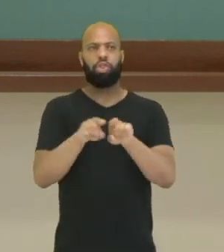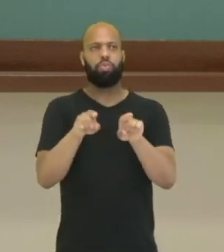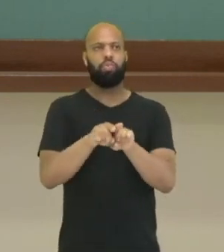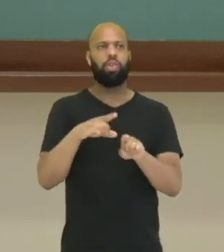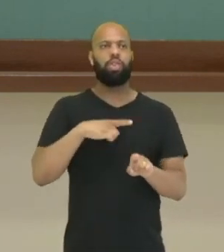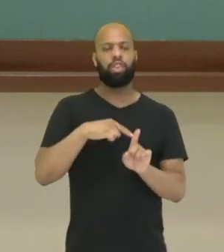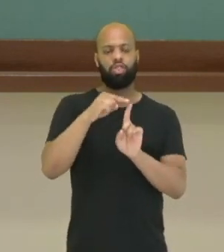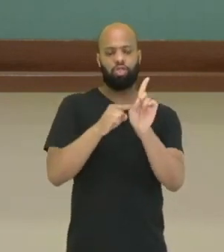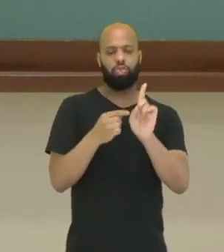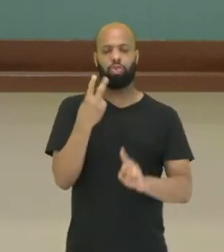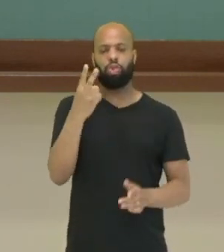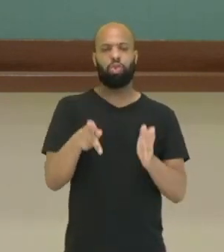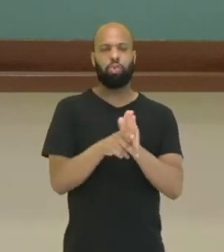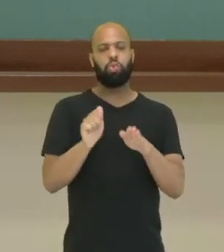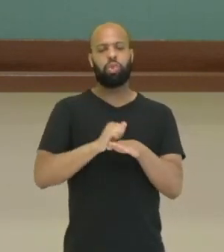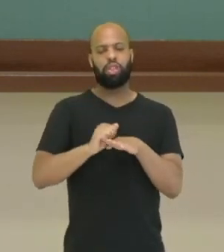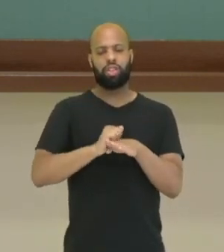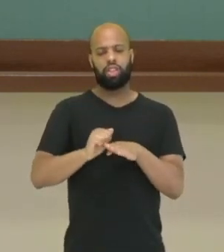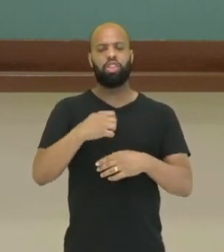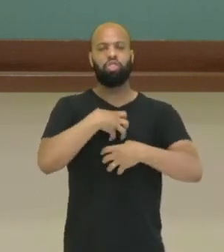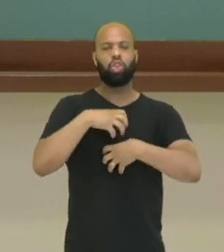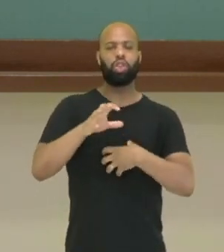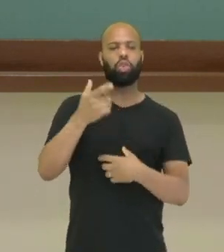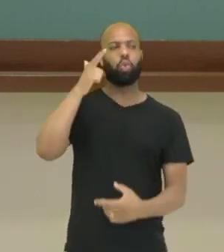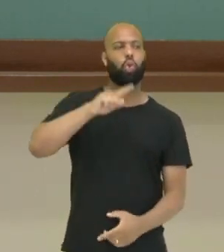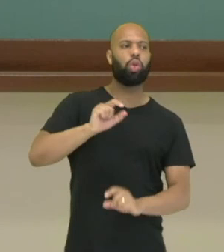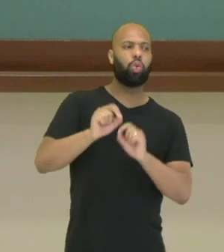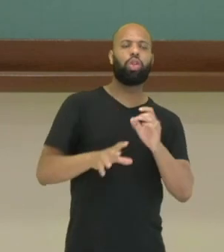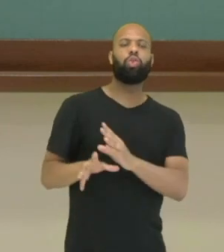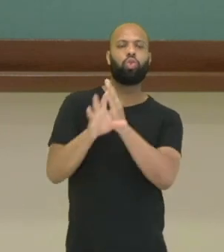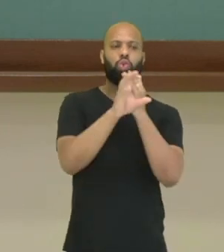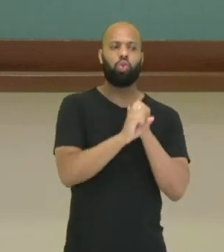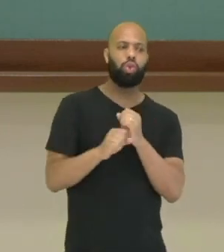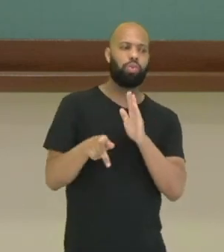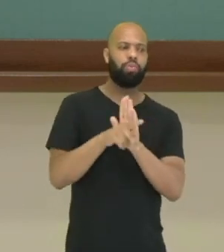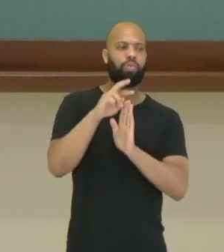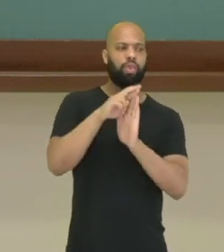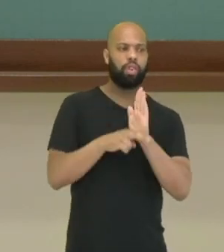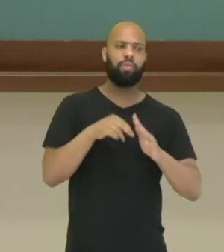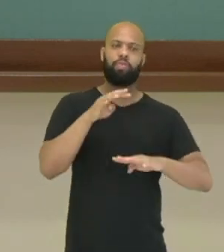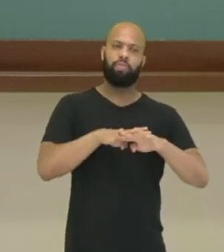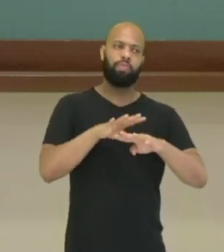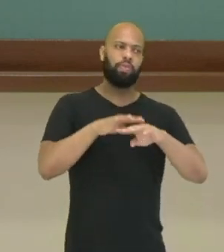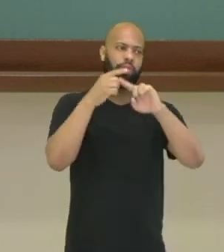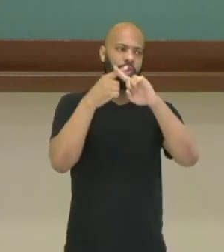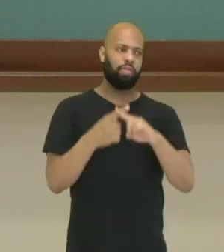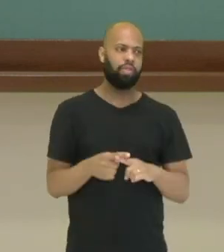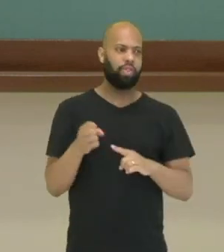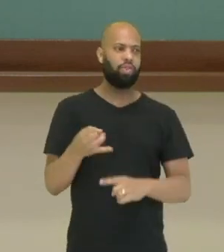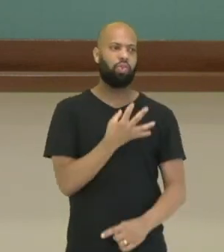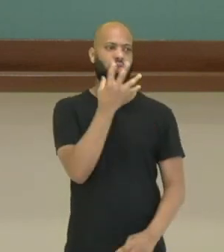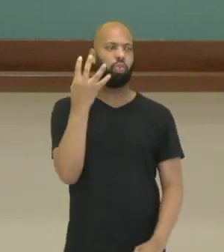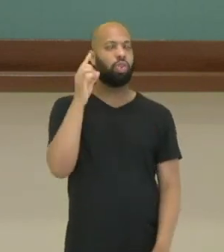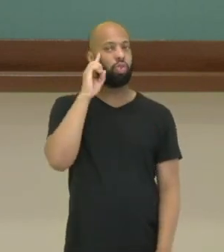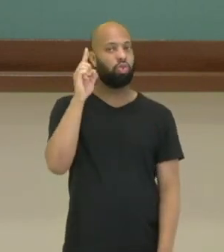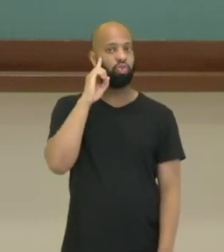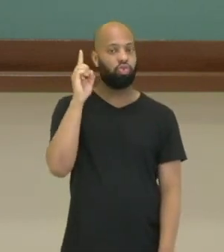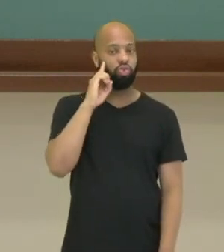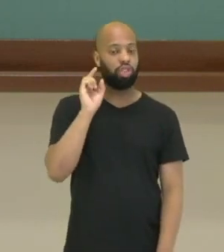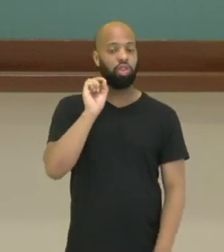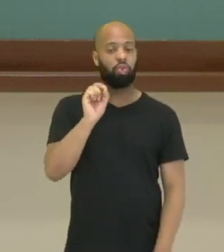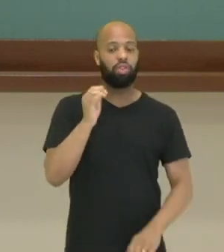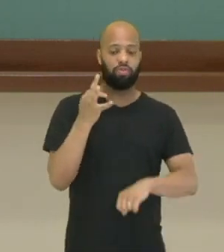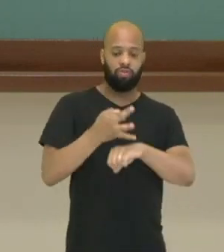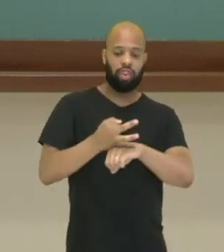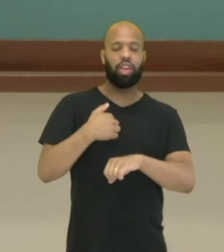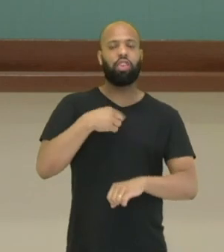de tênis, e consigo calcular, pelo princípio multiplicativo, quantos dias das minhas